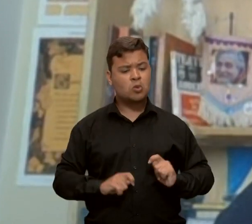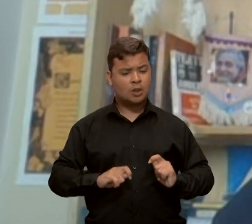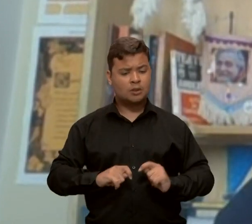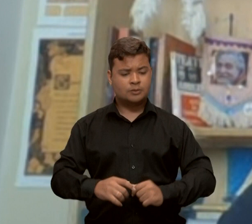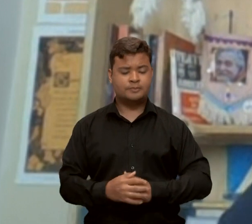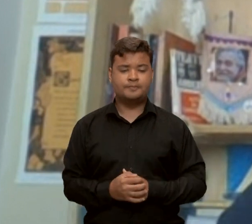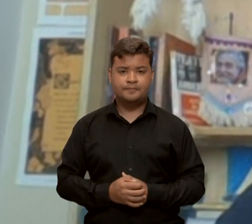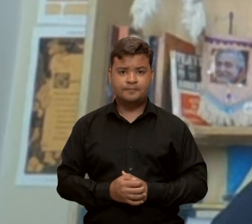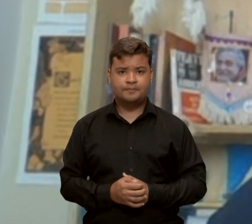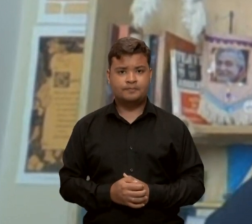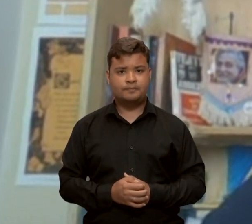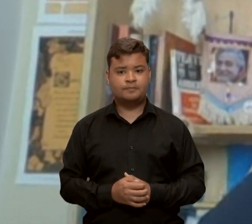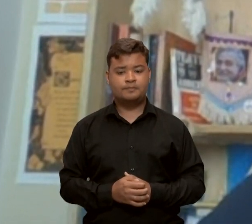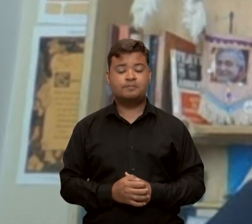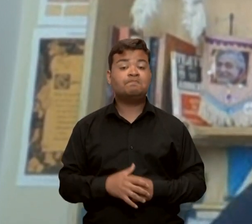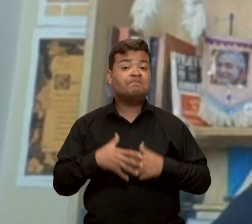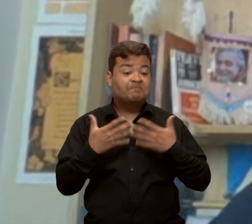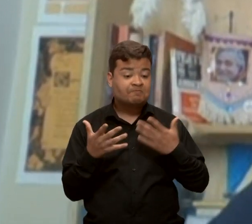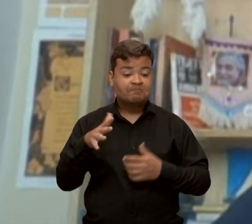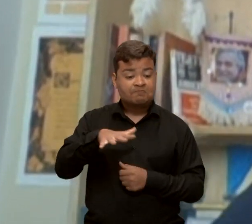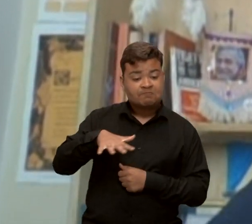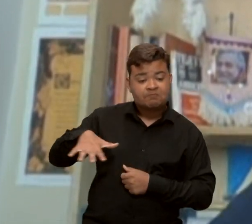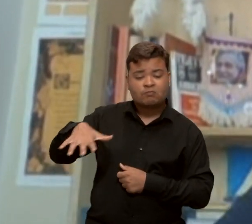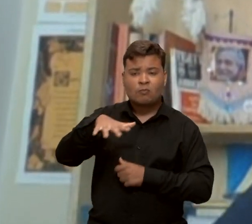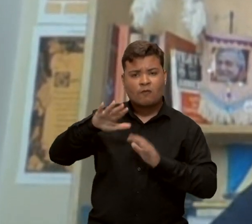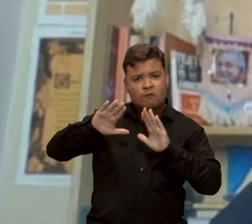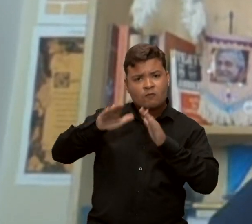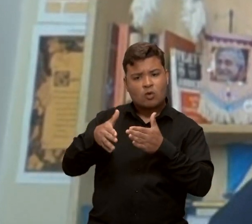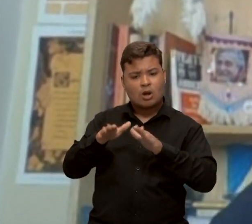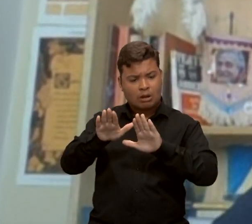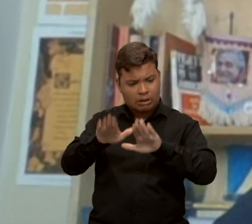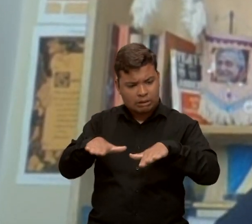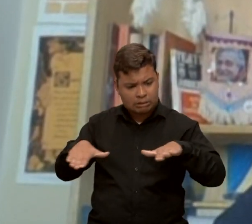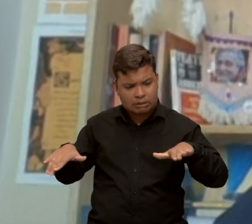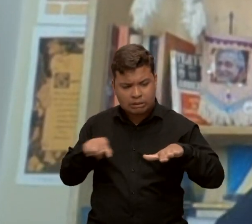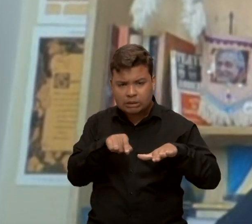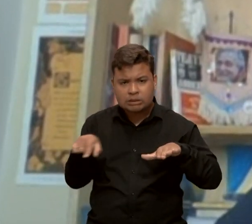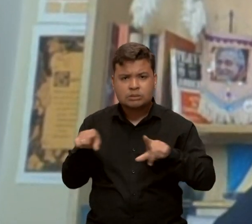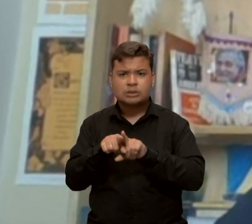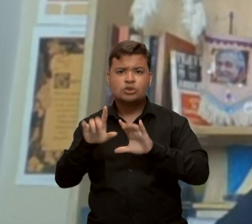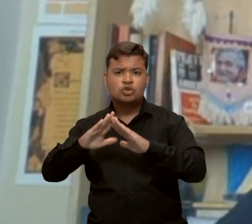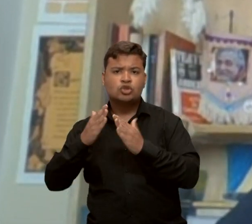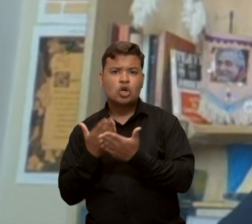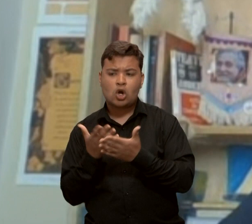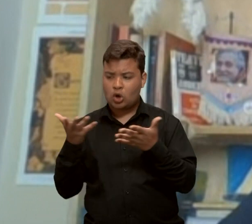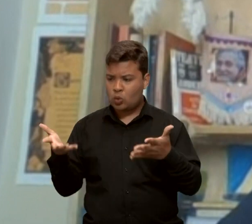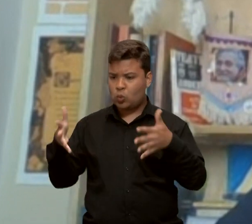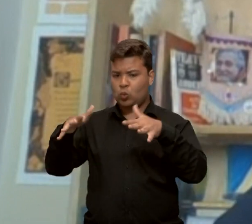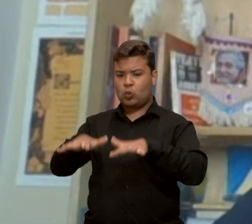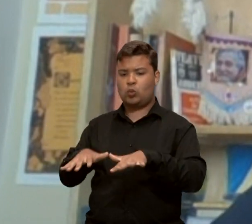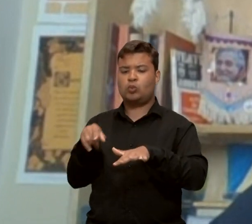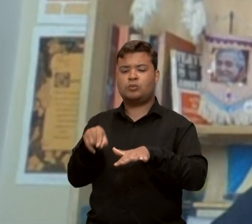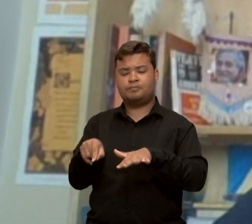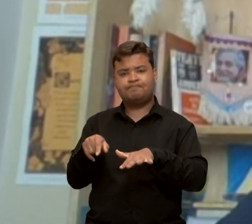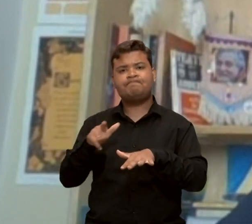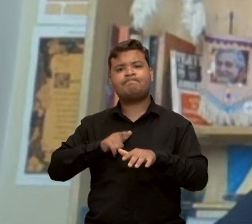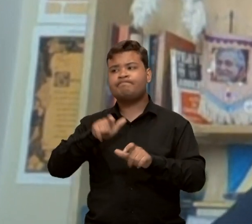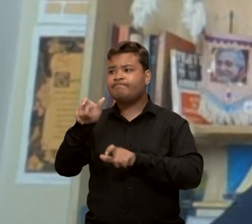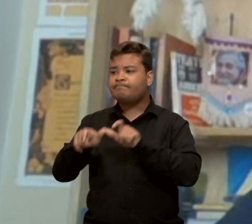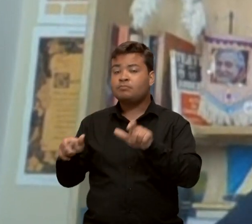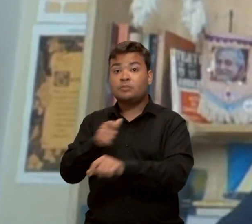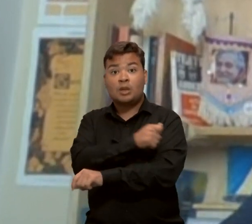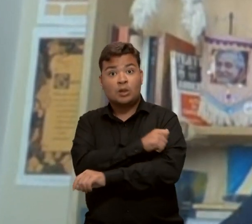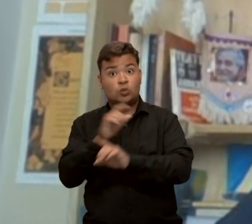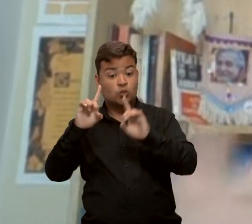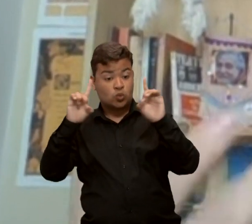aonde existe, num espaço que a gente está mais focado aqui nas crianças, em uma escola inclusiva, né, onde existe estudantes com